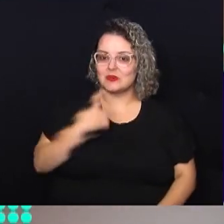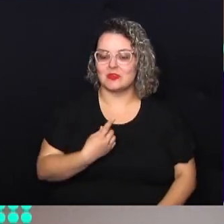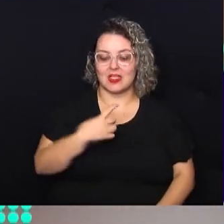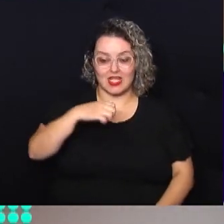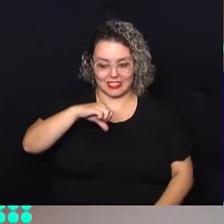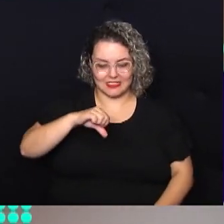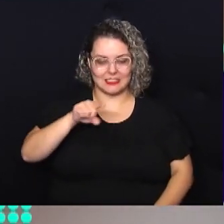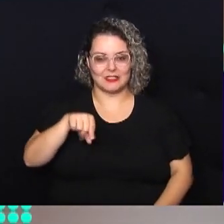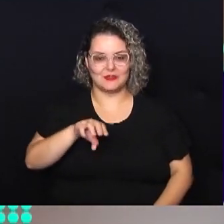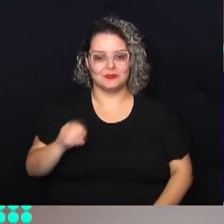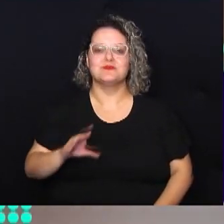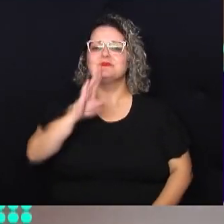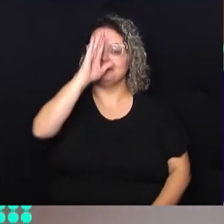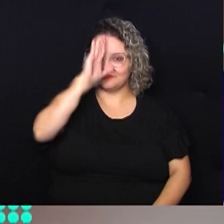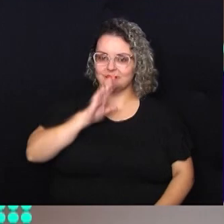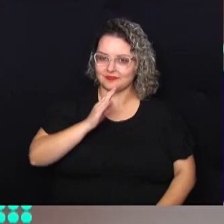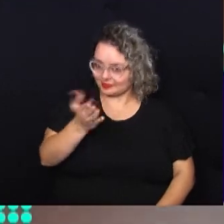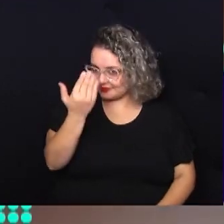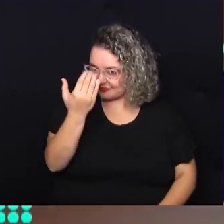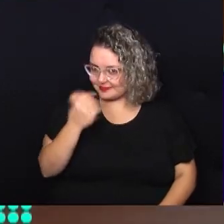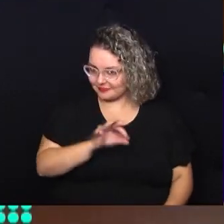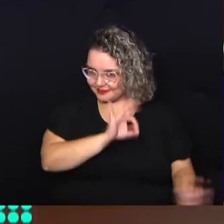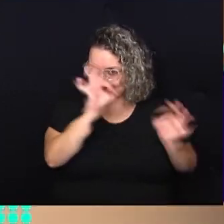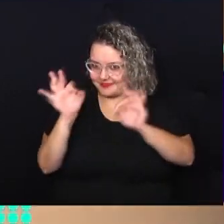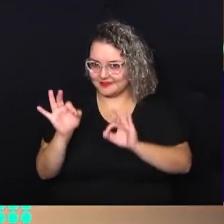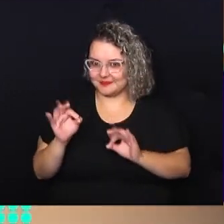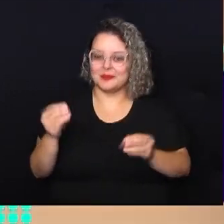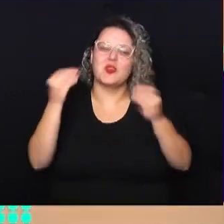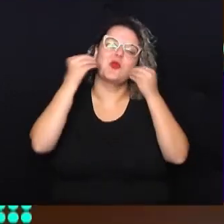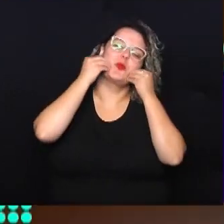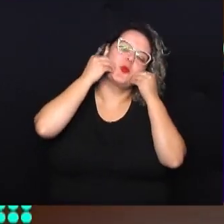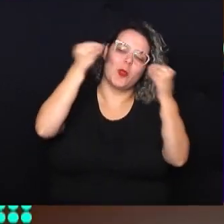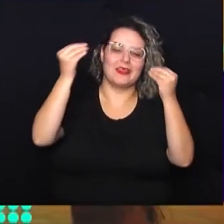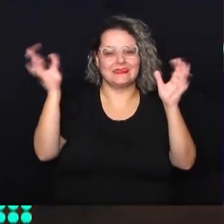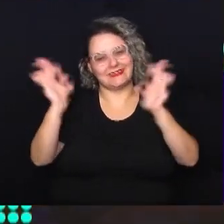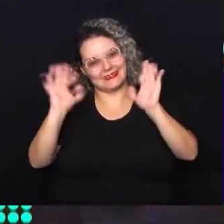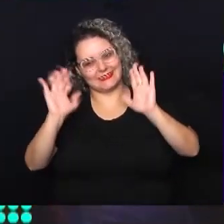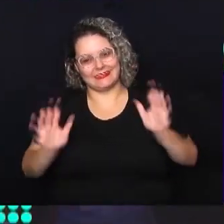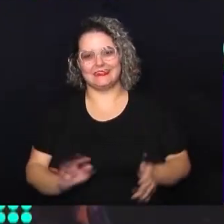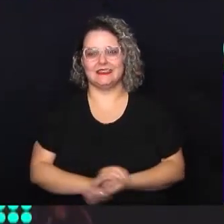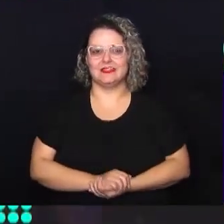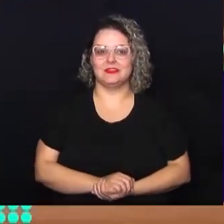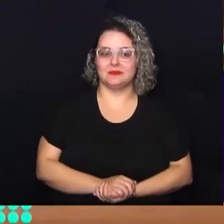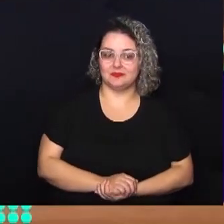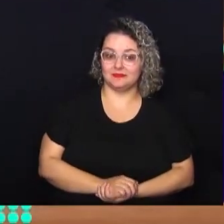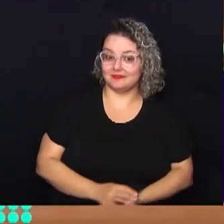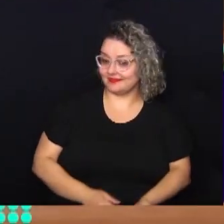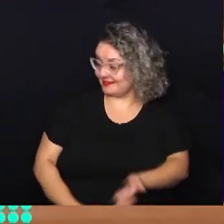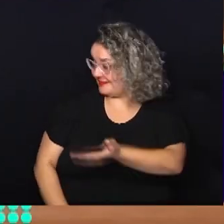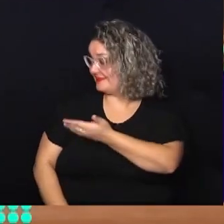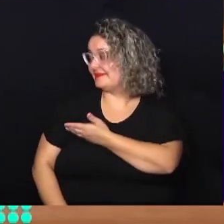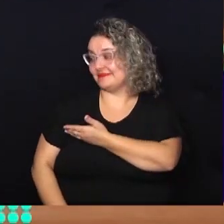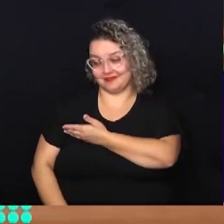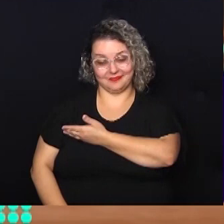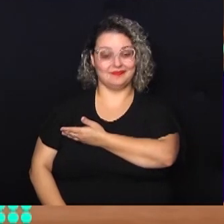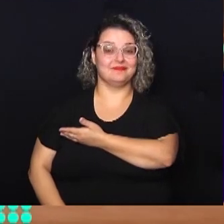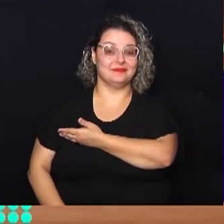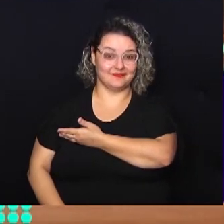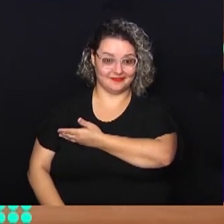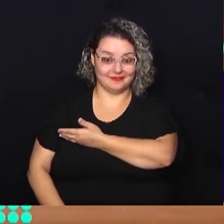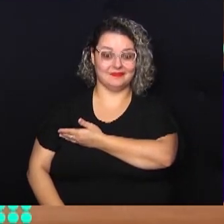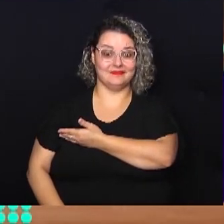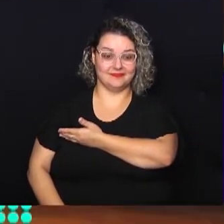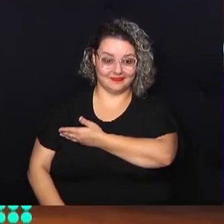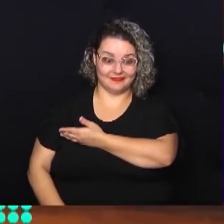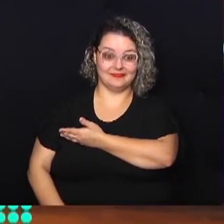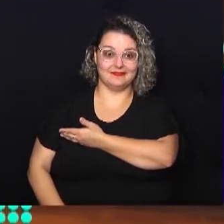espetáculo é totalmente gratuito. Venham nos assistir. Um beijo! Moby Dick e os Caçadores de Baleias,